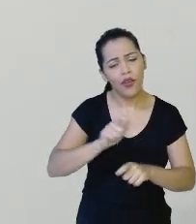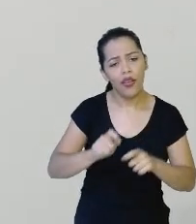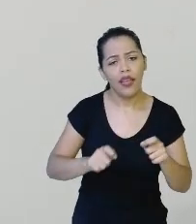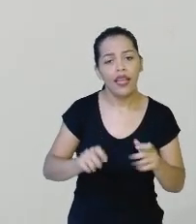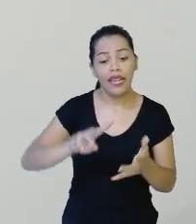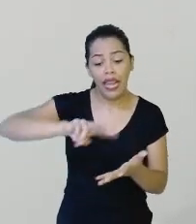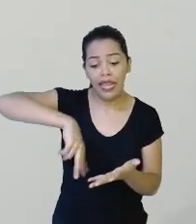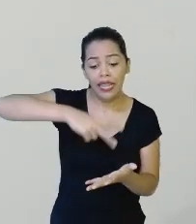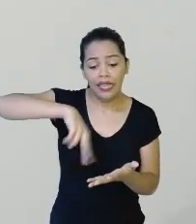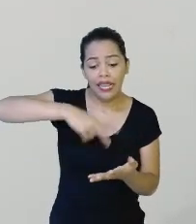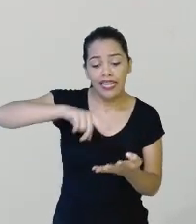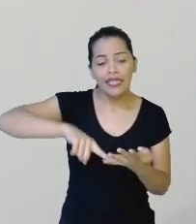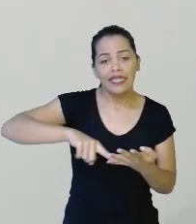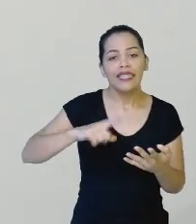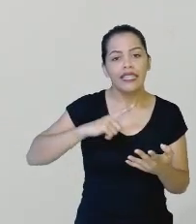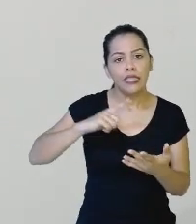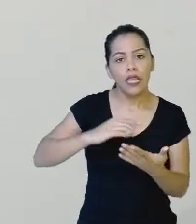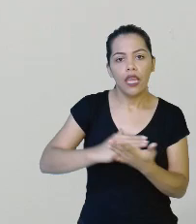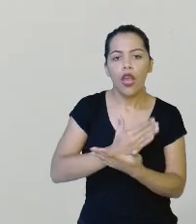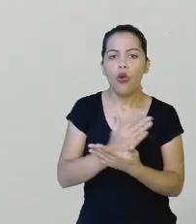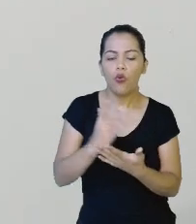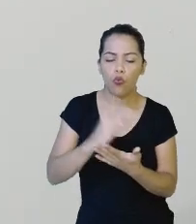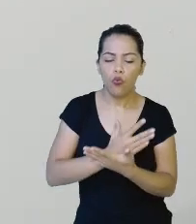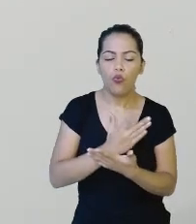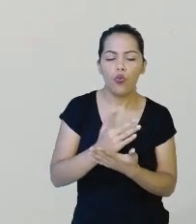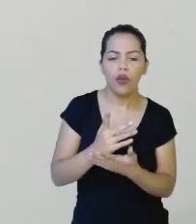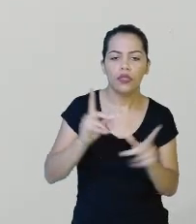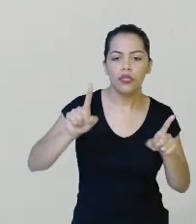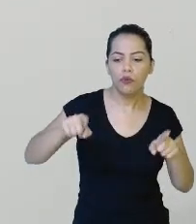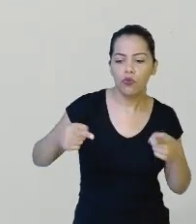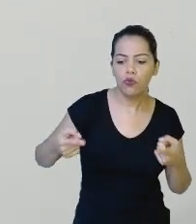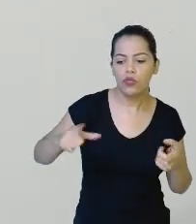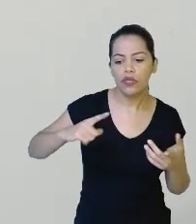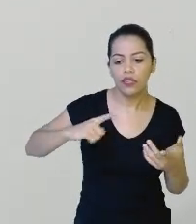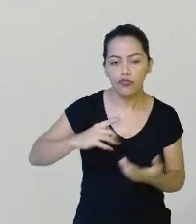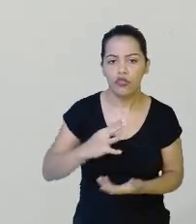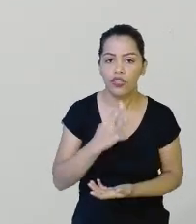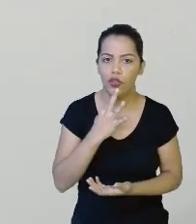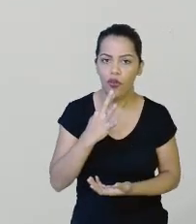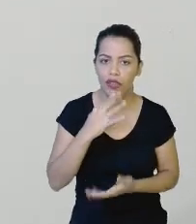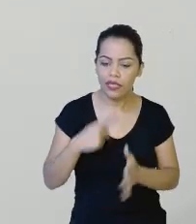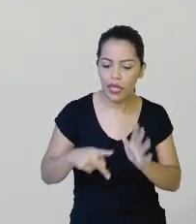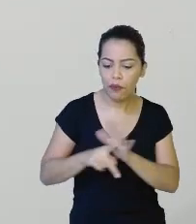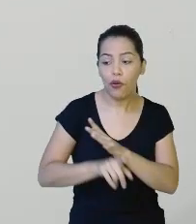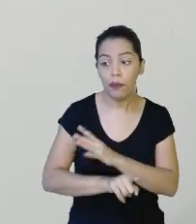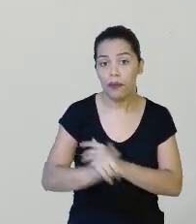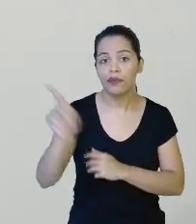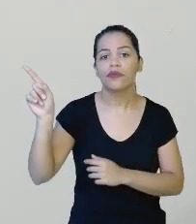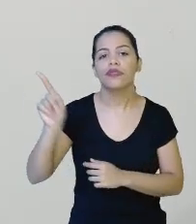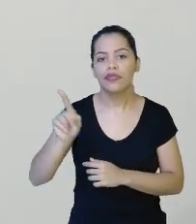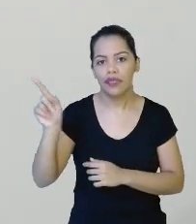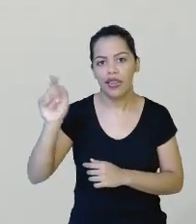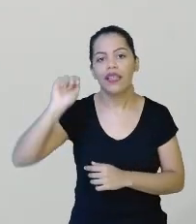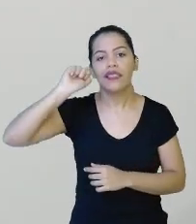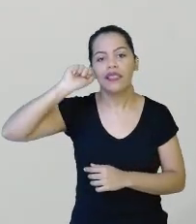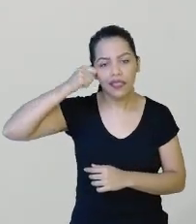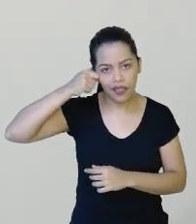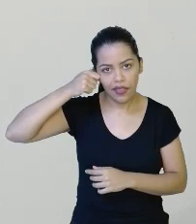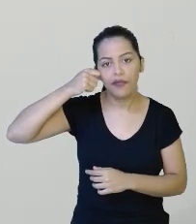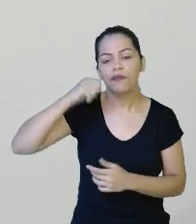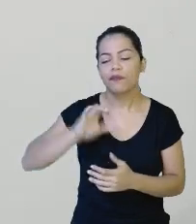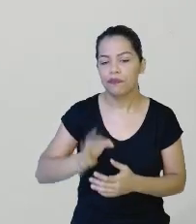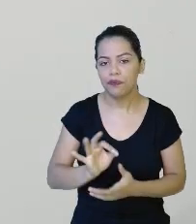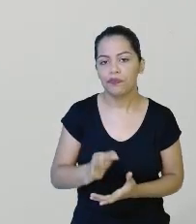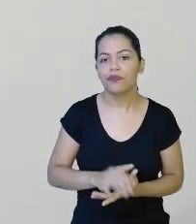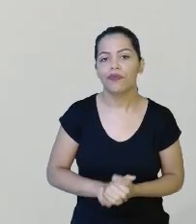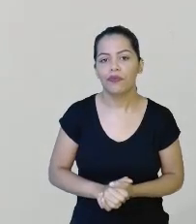gente conhece aqui no Brasil e que elas são originárias de lá, da África, dos povos da tradição